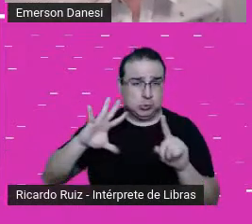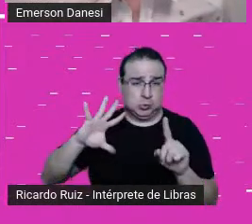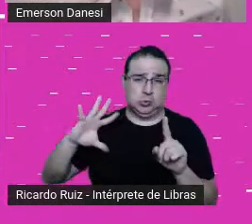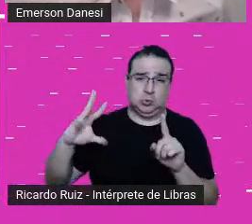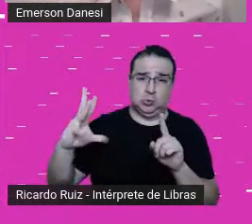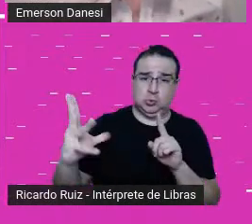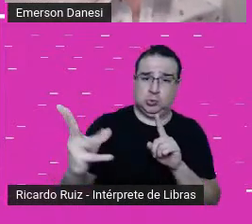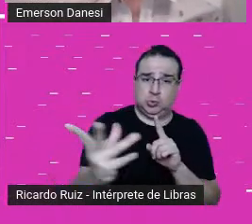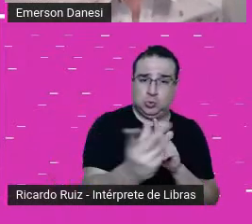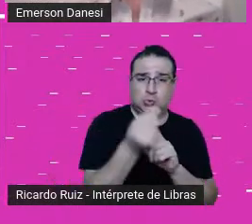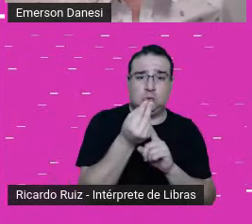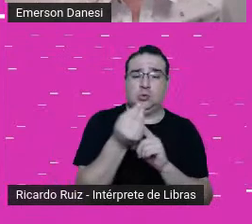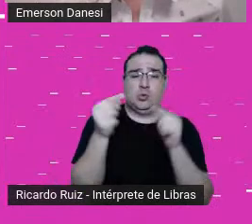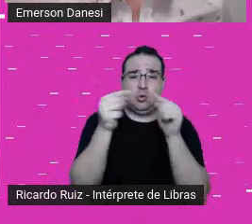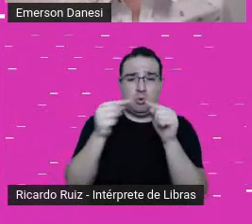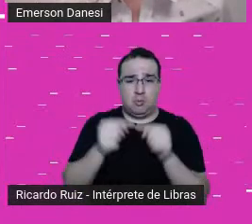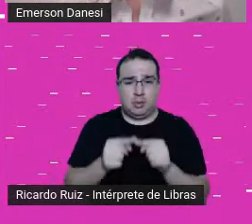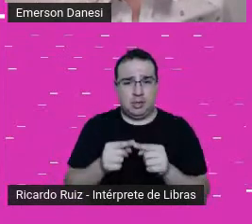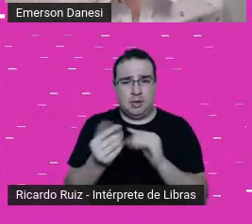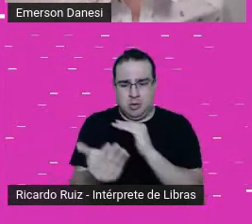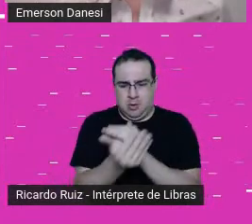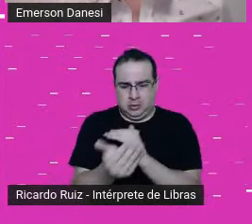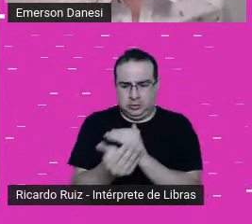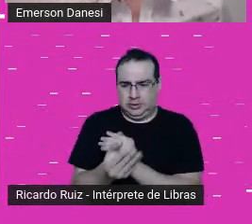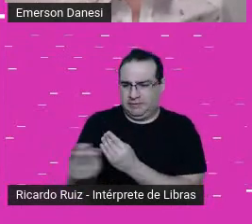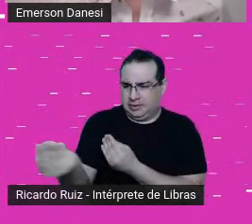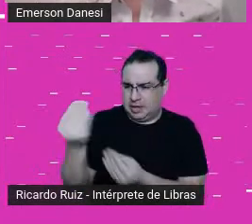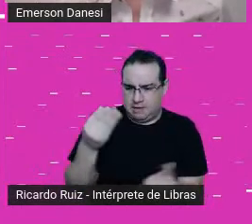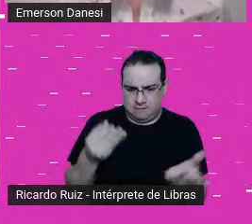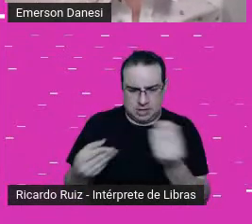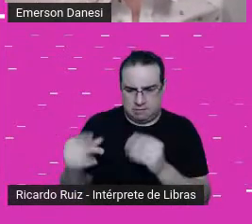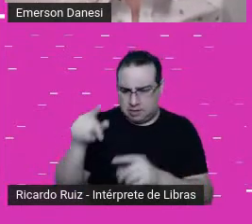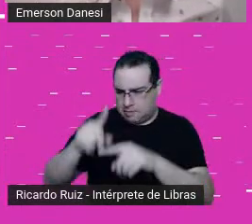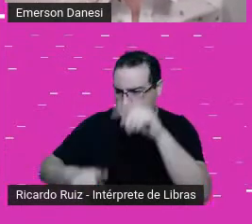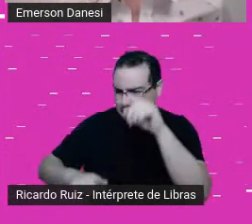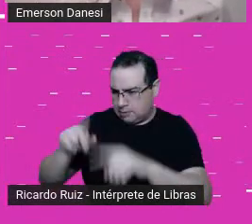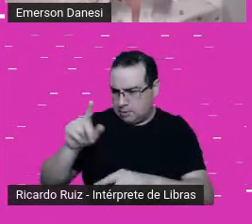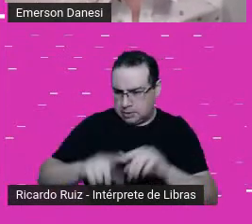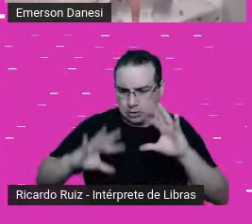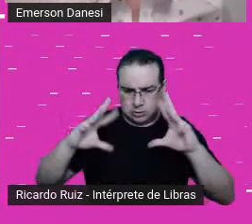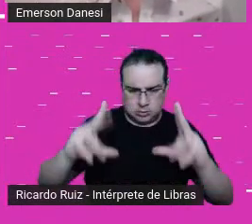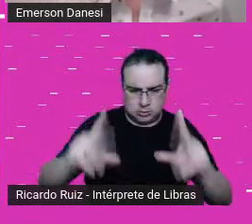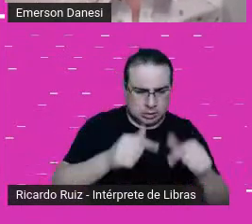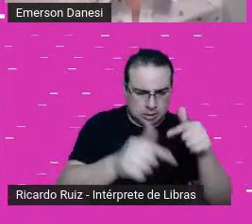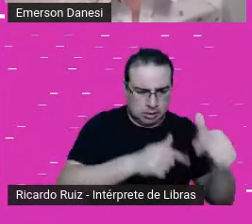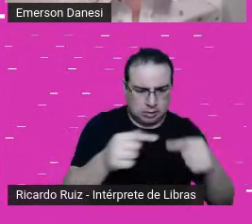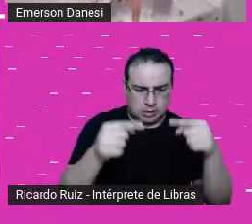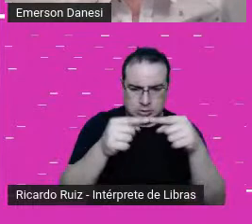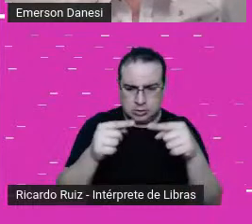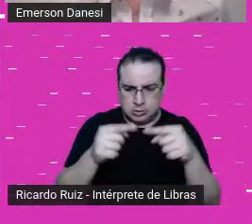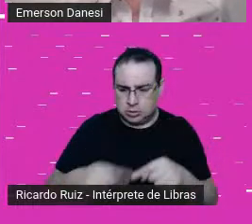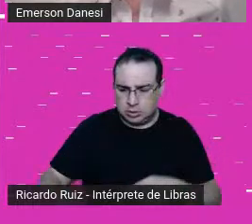o alimento, né, o alimento que ele oferecia. Então, ele oferecia isso, mas ele também estava